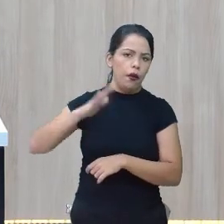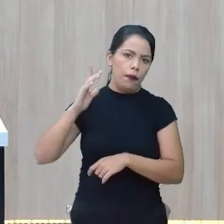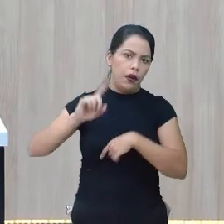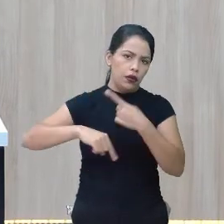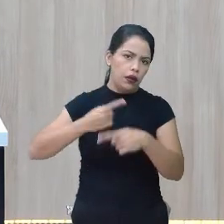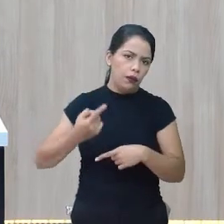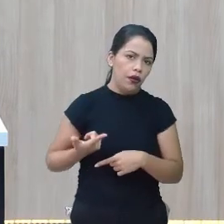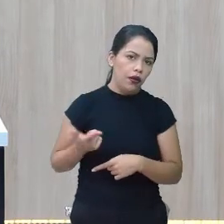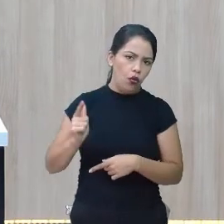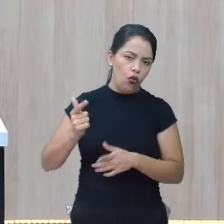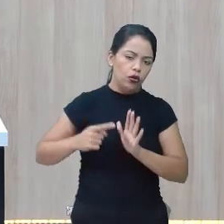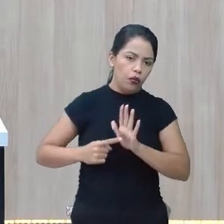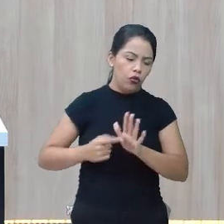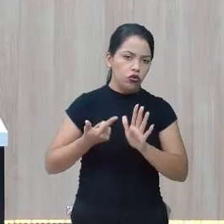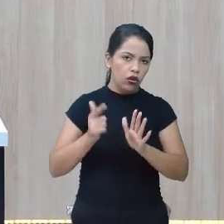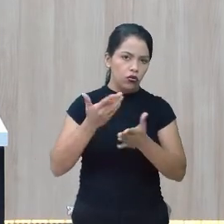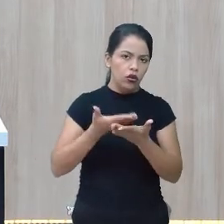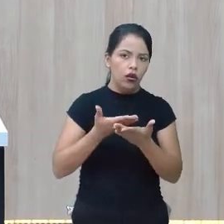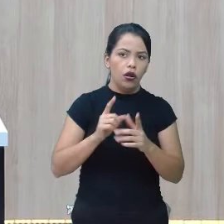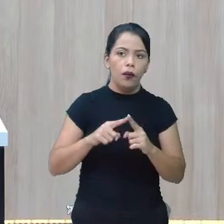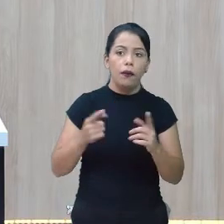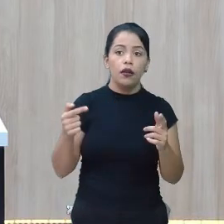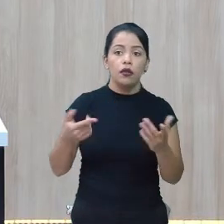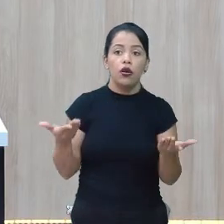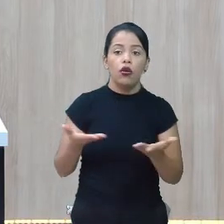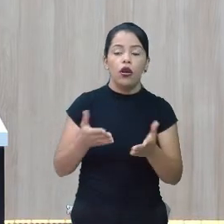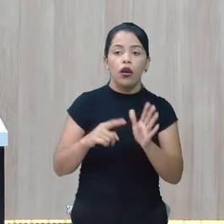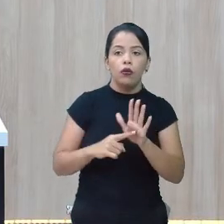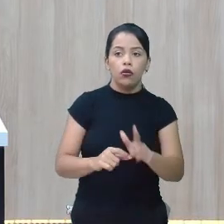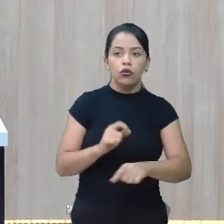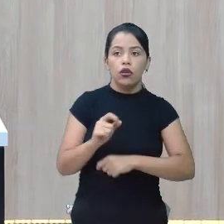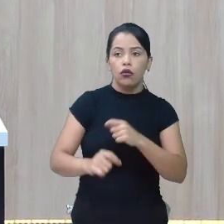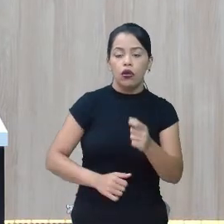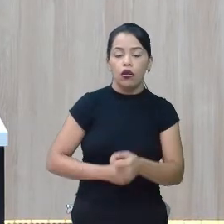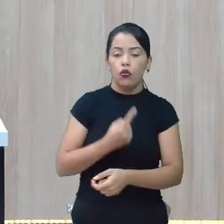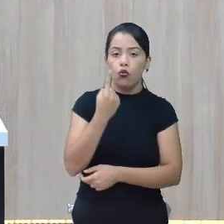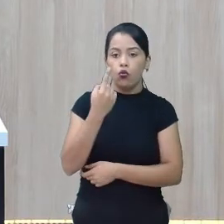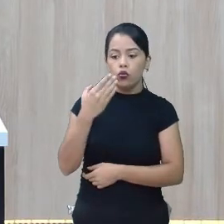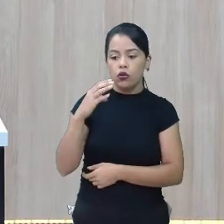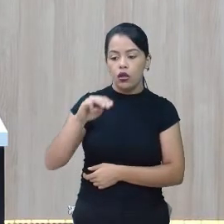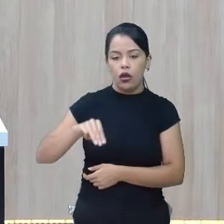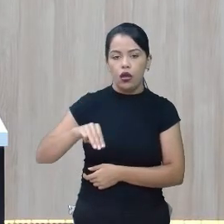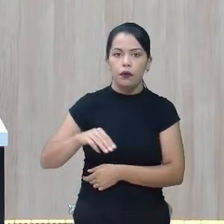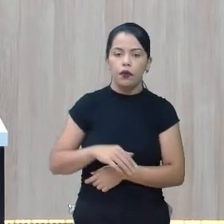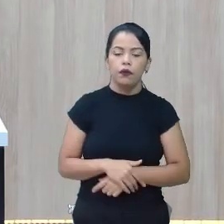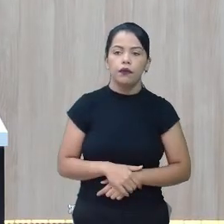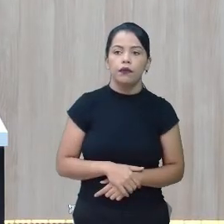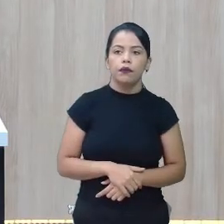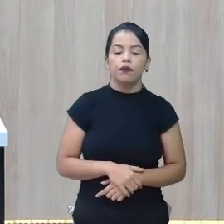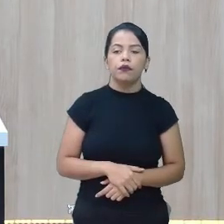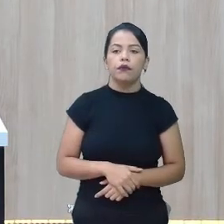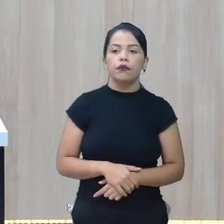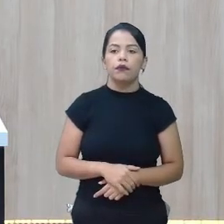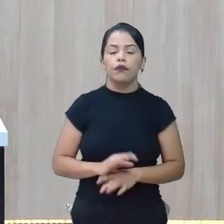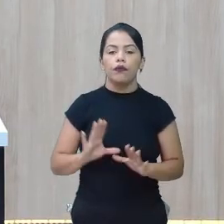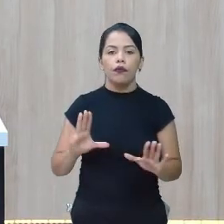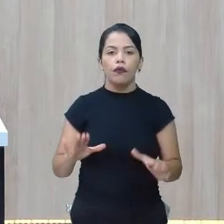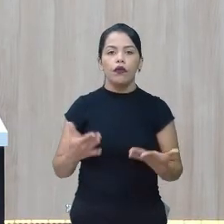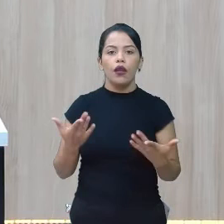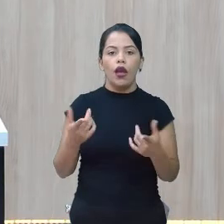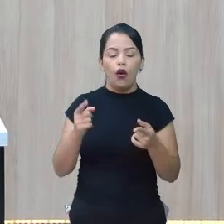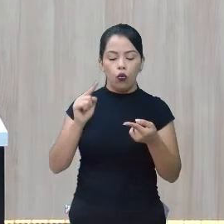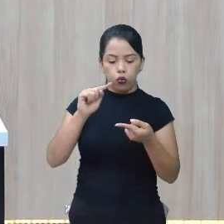próxima aula. Mas hoje eu quero colocar para vocês a ideia de 1 centímetro, tá certo? Então, 1 centímetro é um